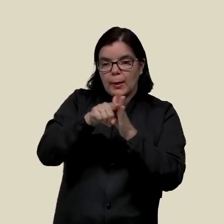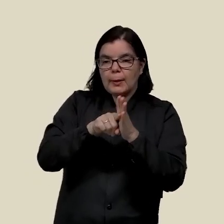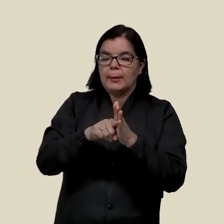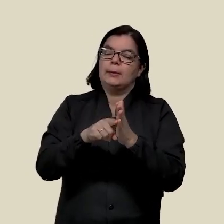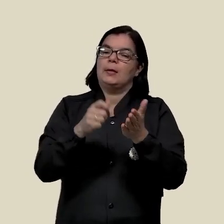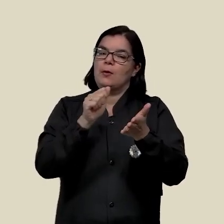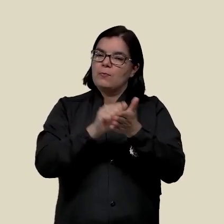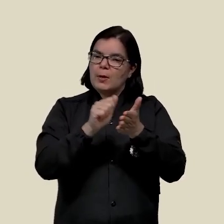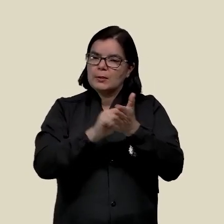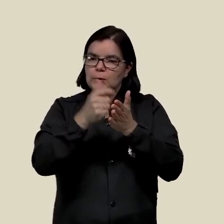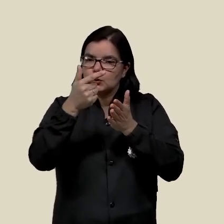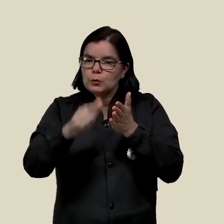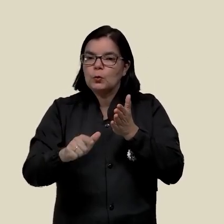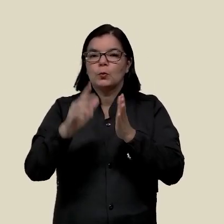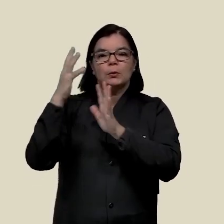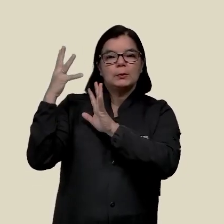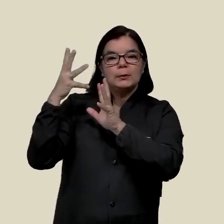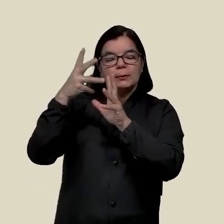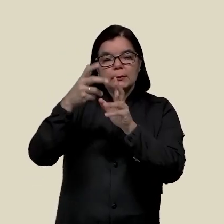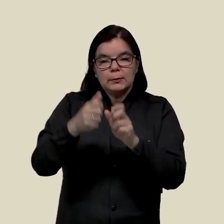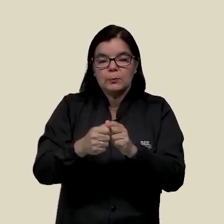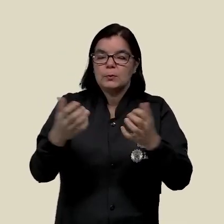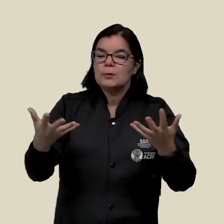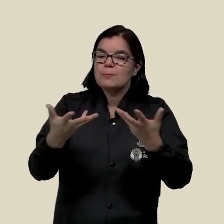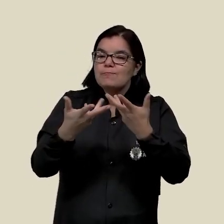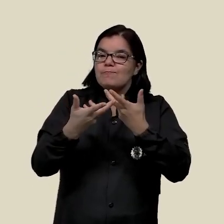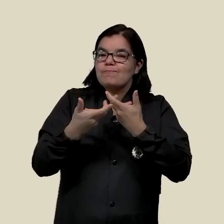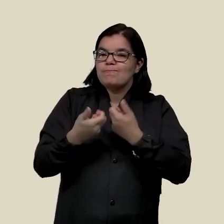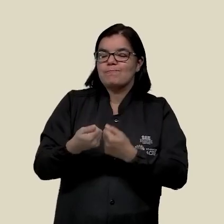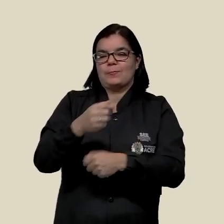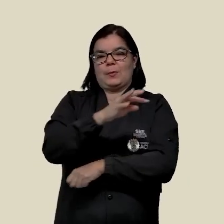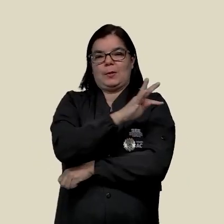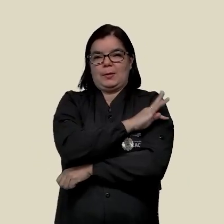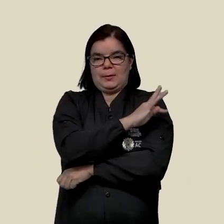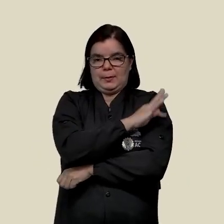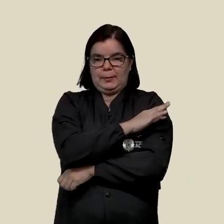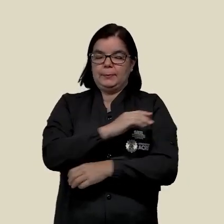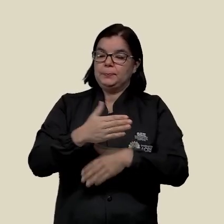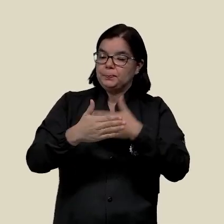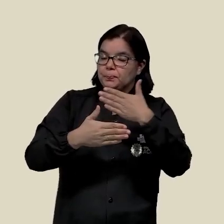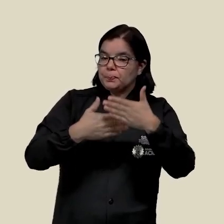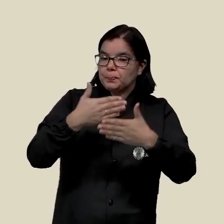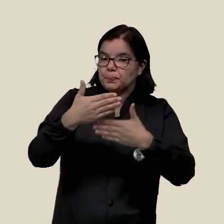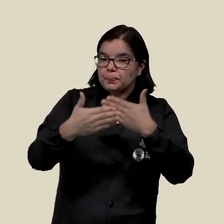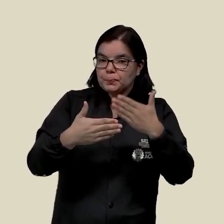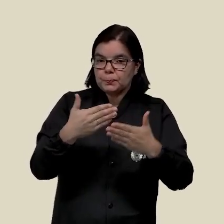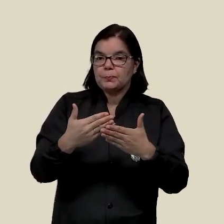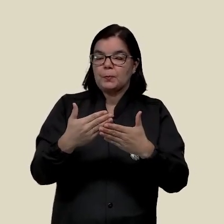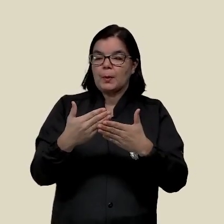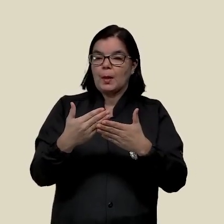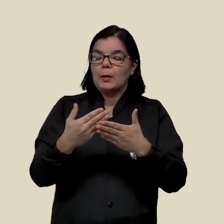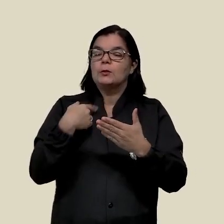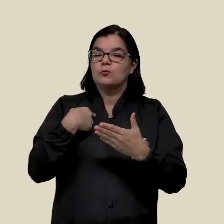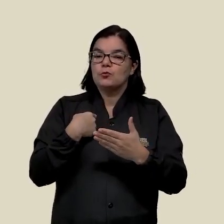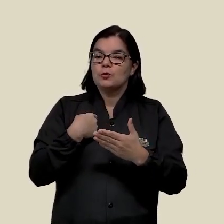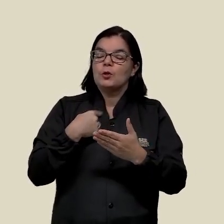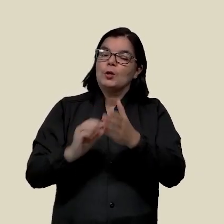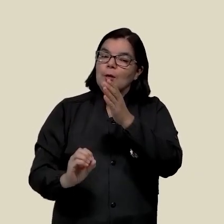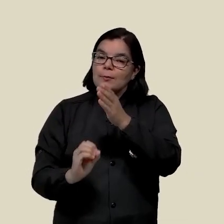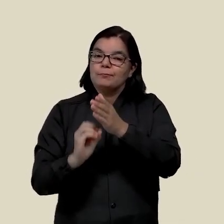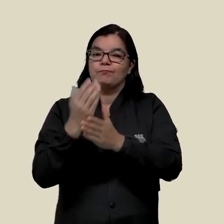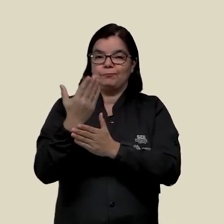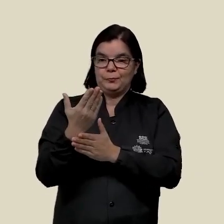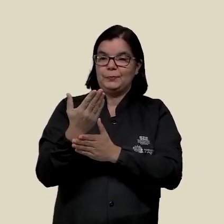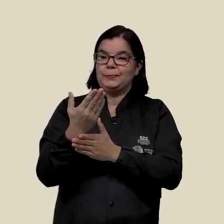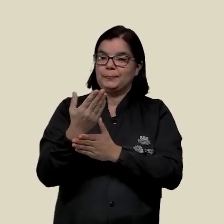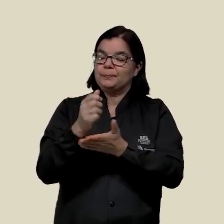pesquisa, rascunhos, revisões e aprimoramento técnico. O processo culmina na materialização da